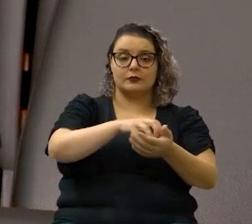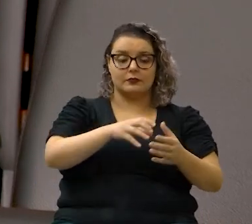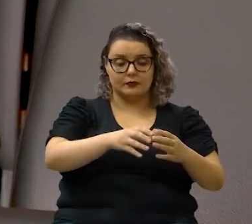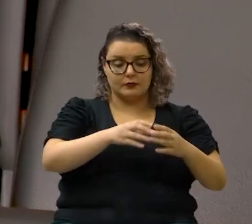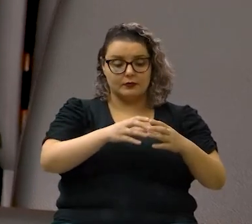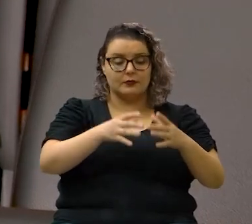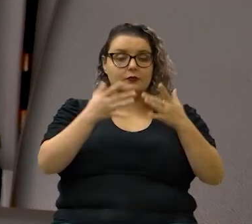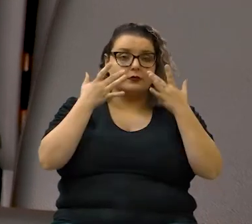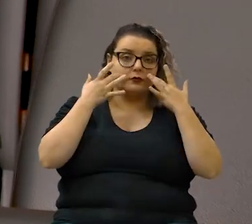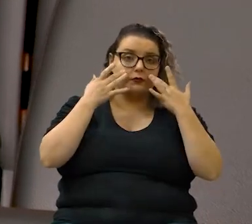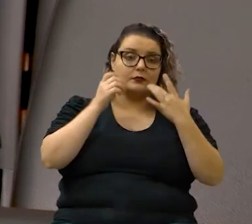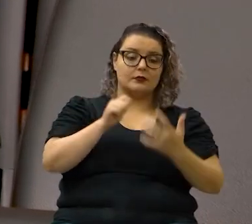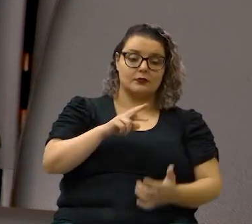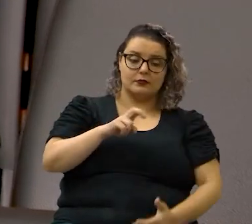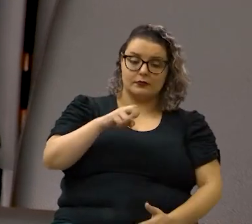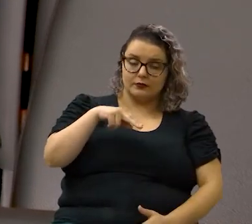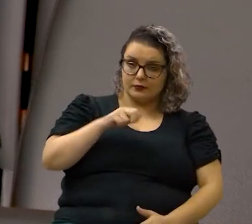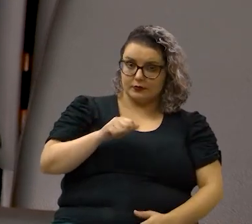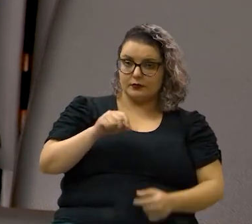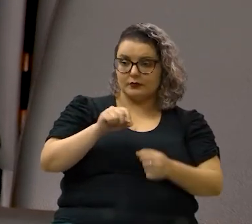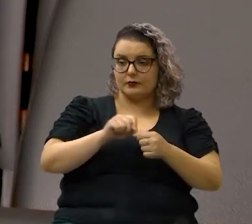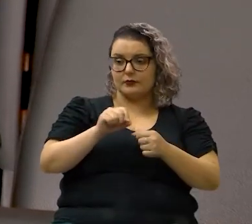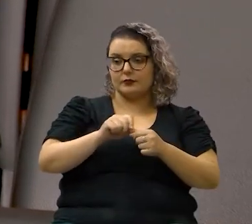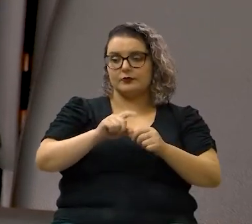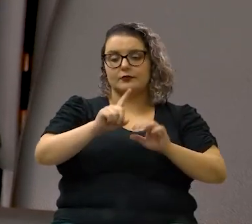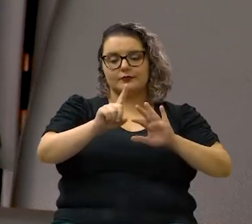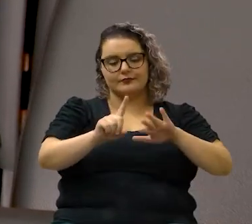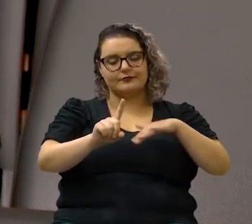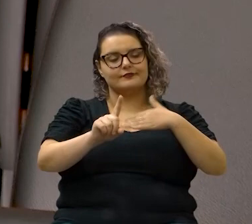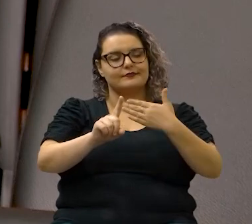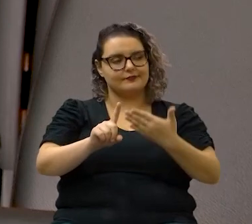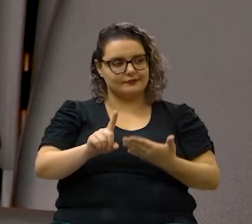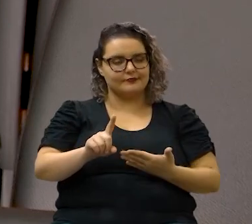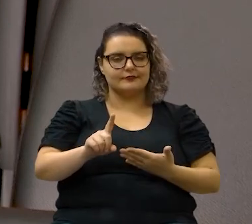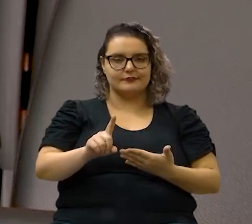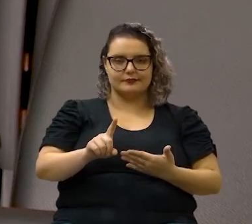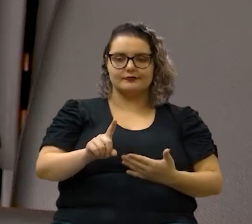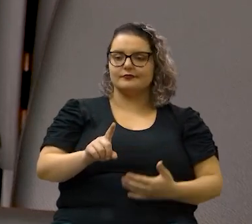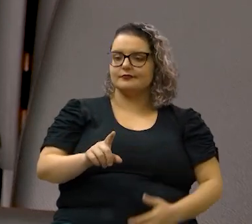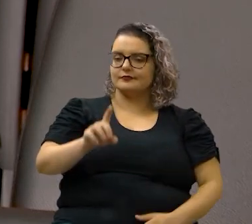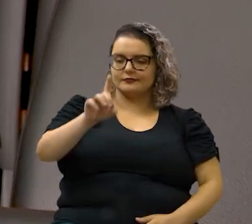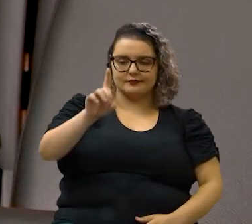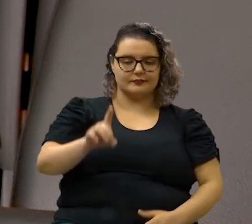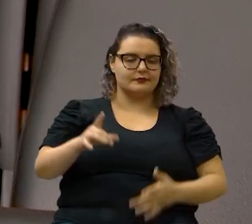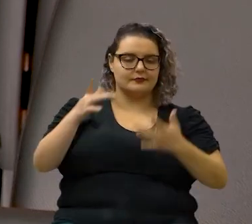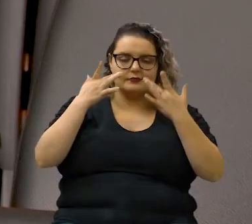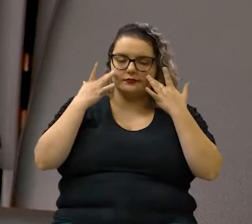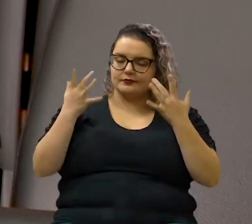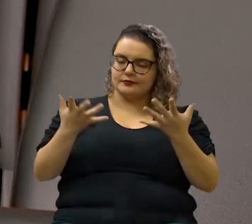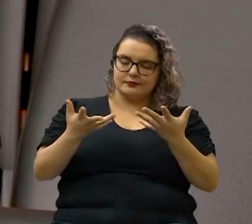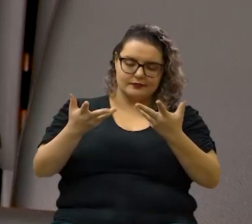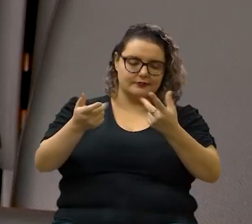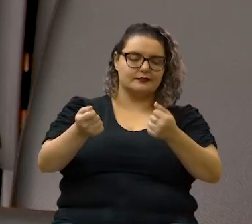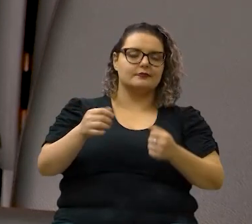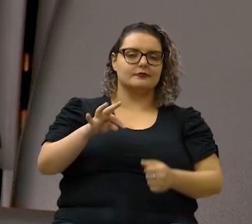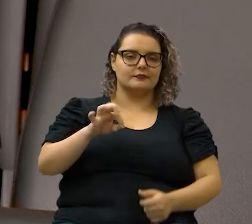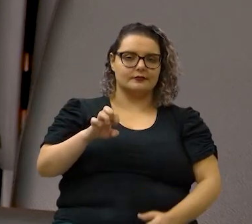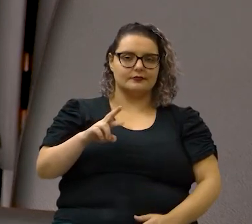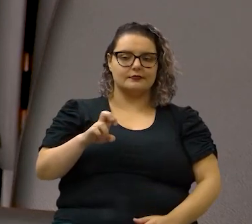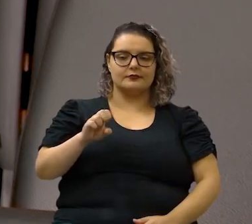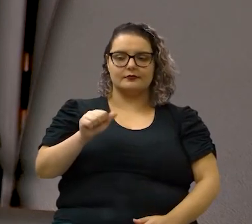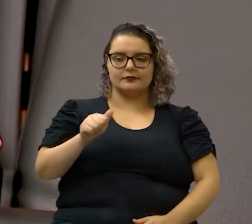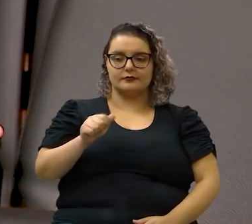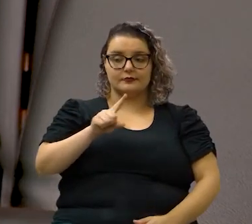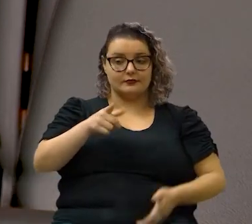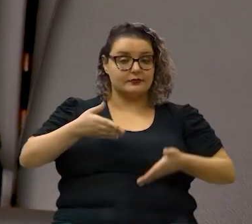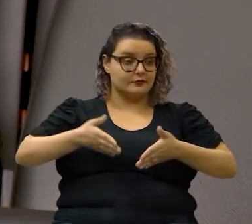de Convivência com o Teatro de Arena a gente faça ali uma grande homenagem a essa grande diretora de teatro e